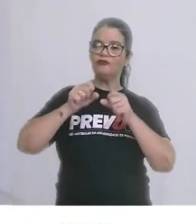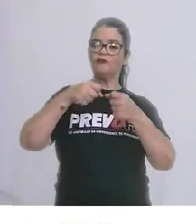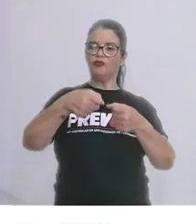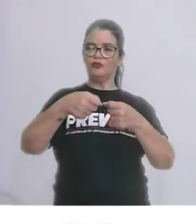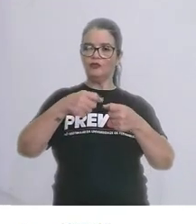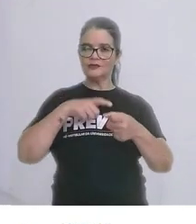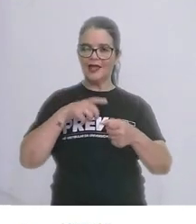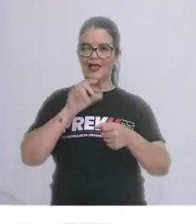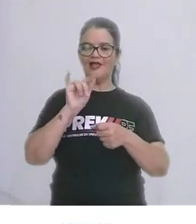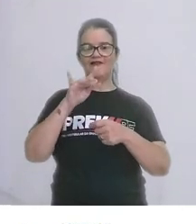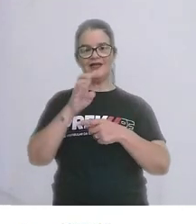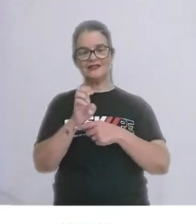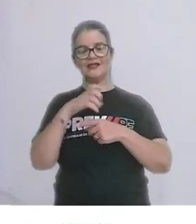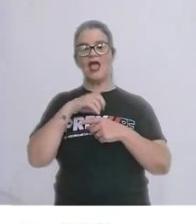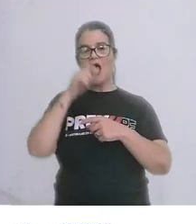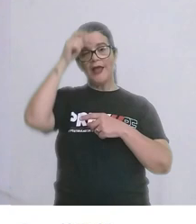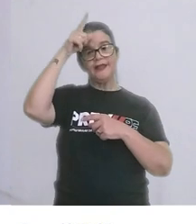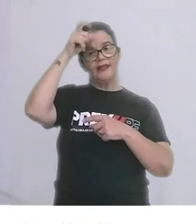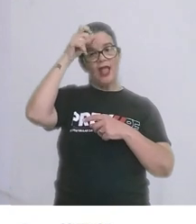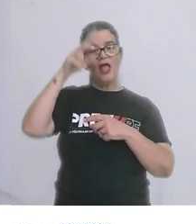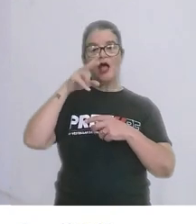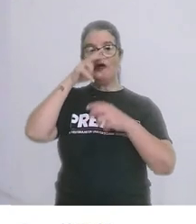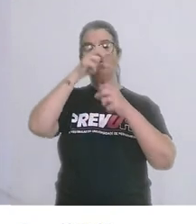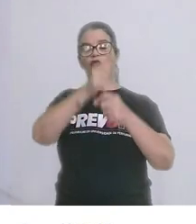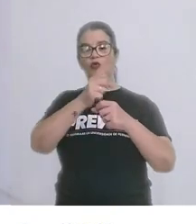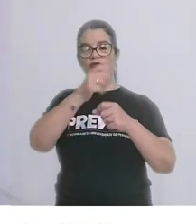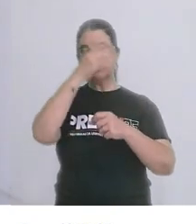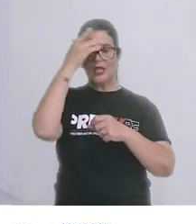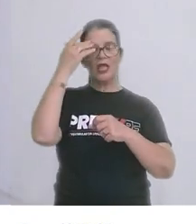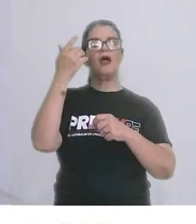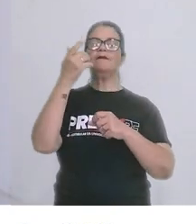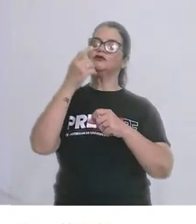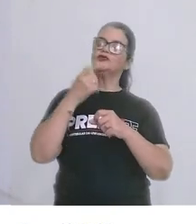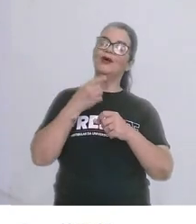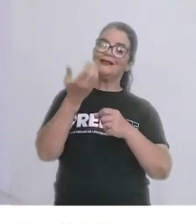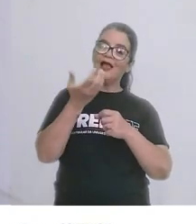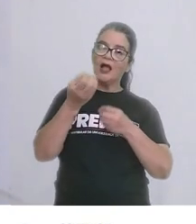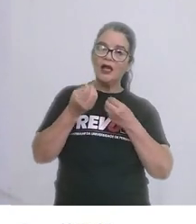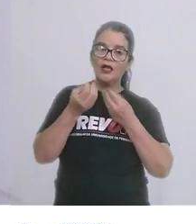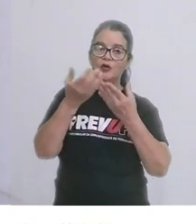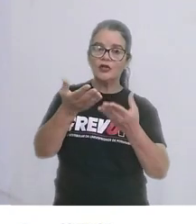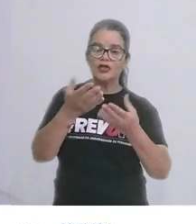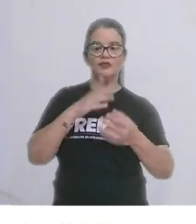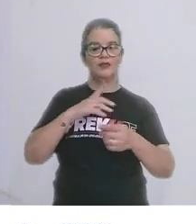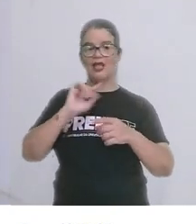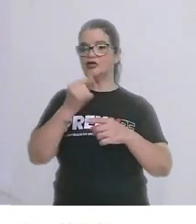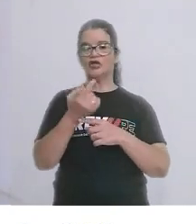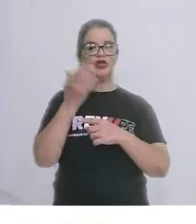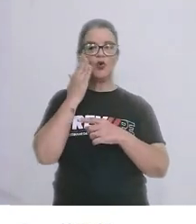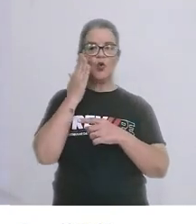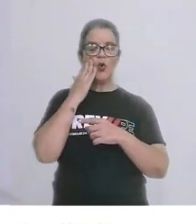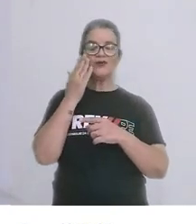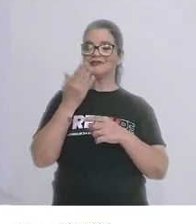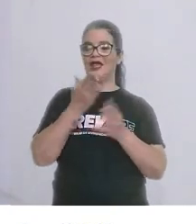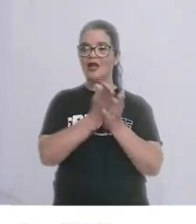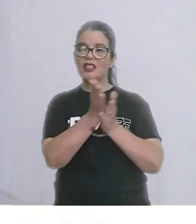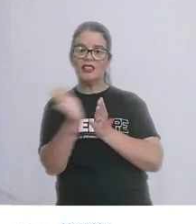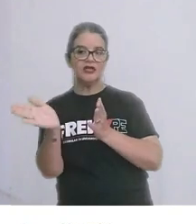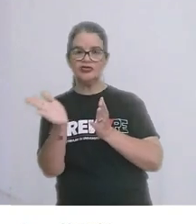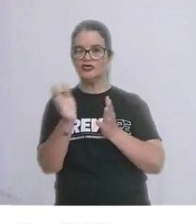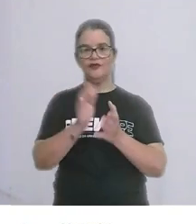enfatizar a ideia que o locutor está querendo transmitir. A gente não considera isso um desvio